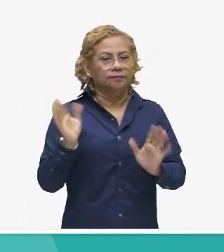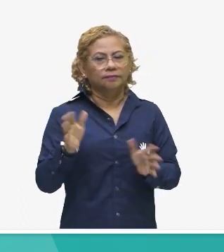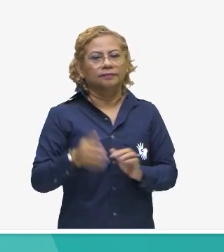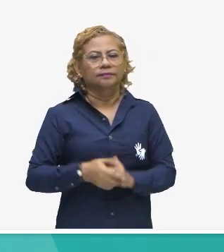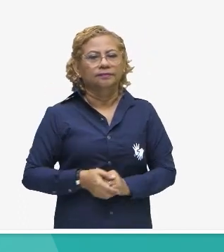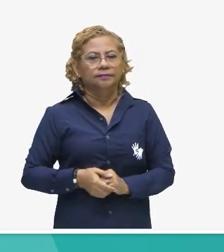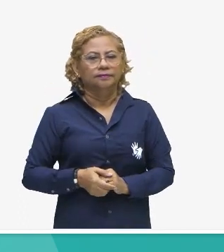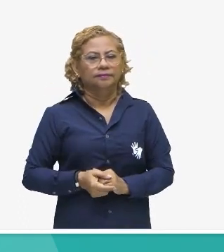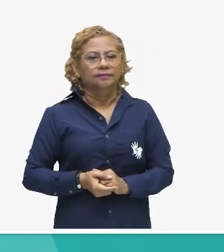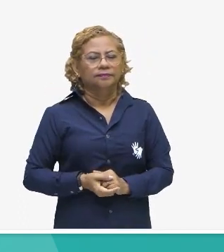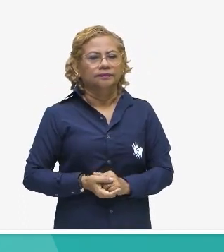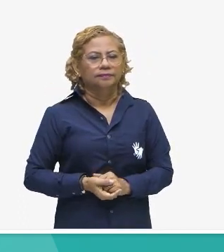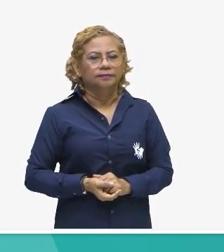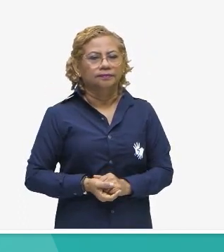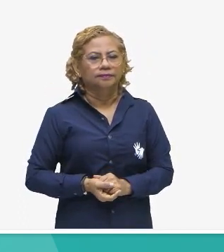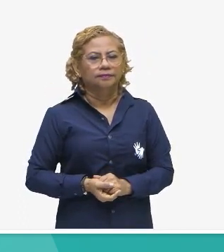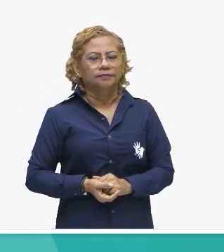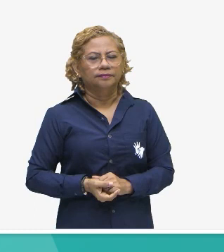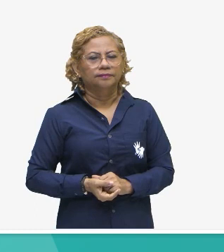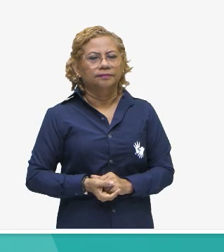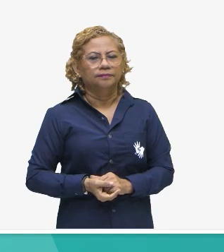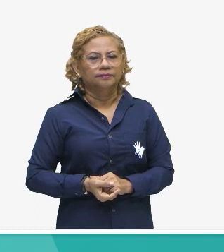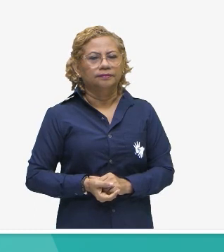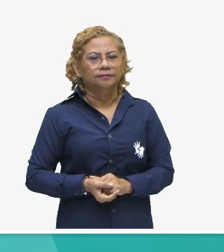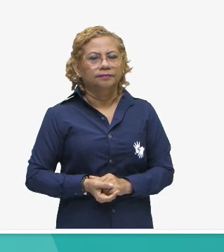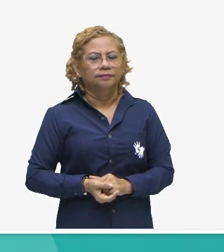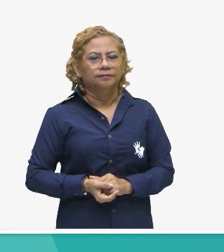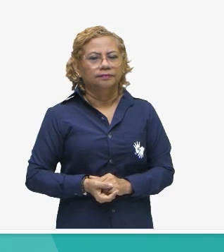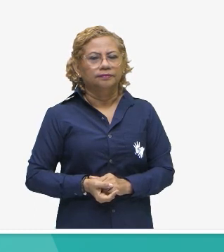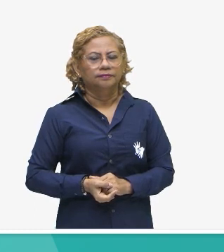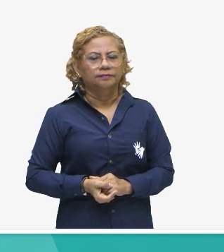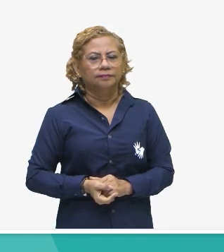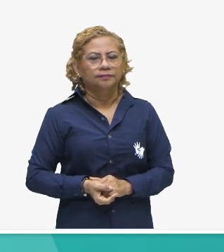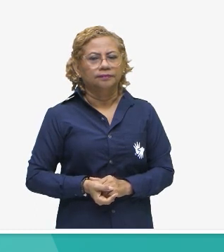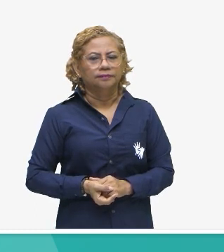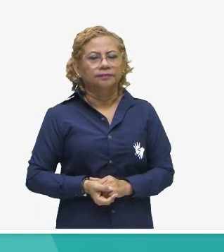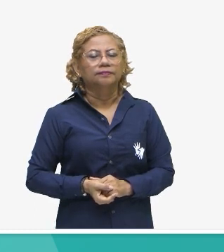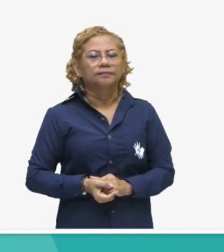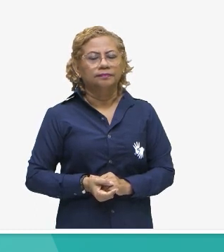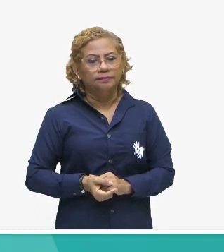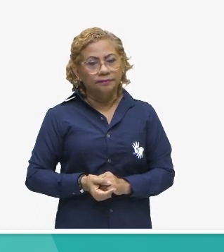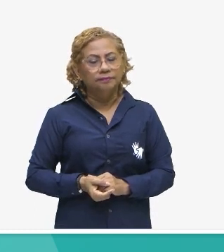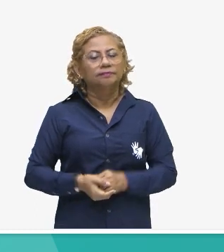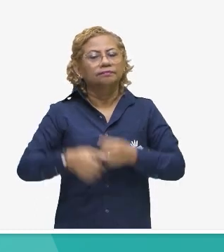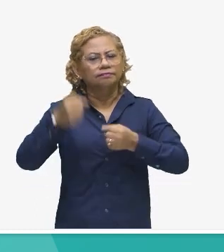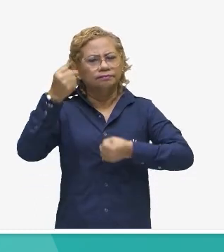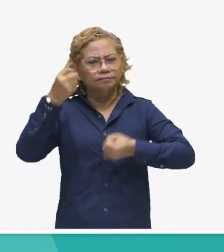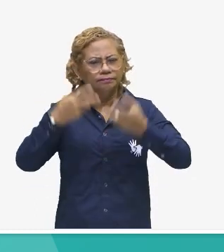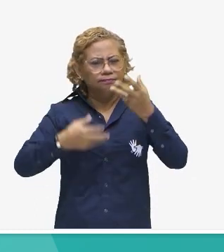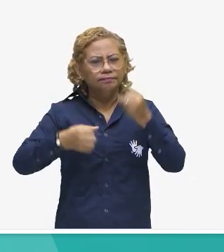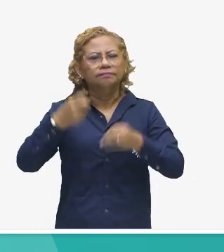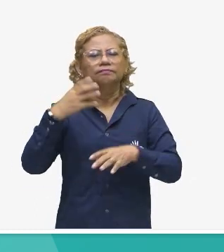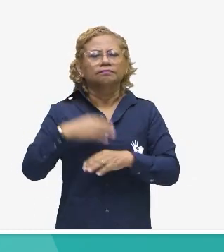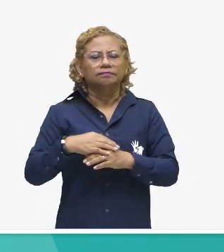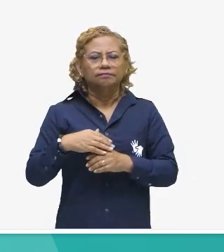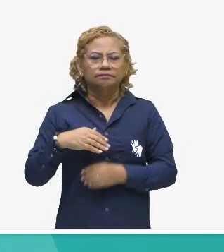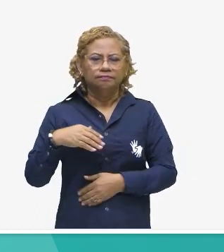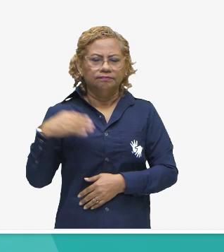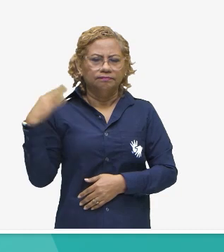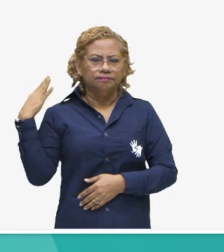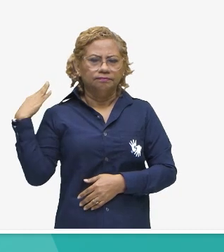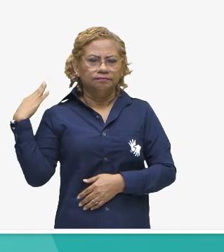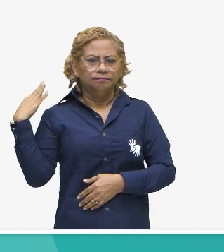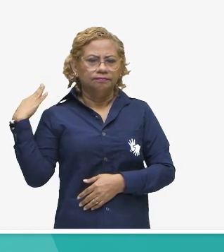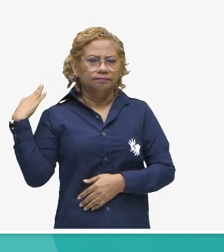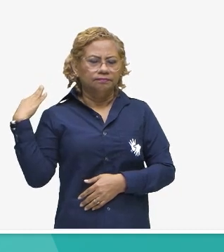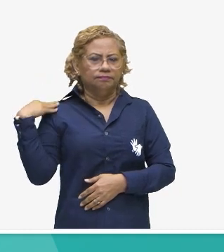Olhei, ainda temos mais uma fala aqui, quando ele diz, né, que deu um empurrão, que era o Clóvis, né? Ele